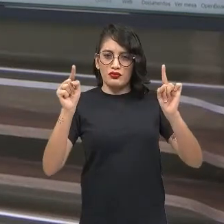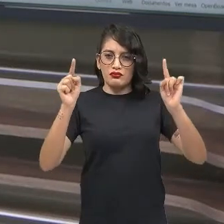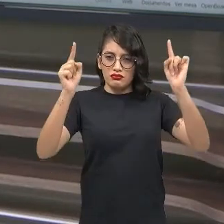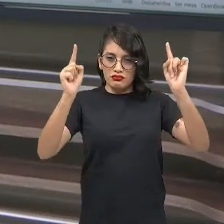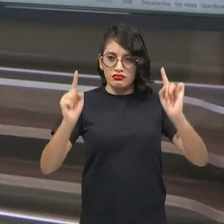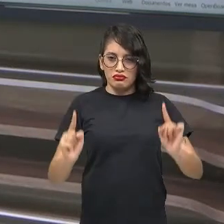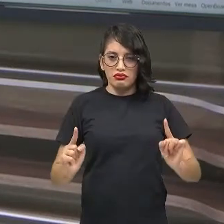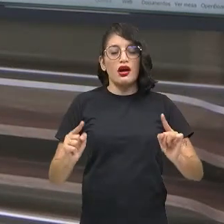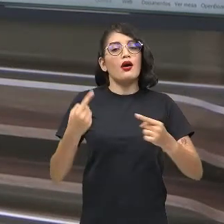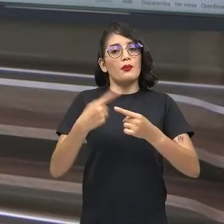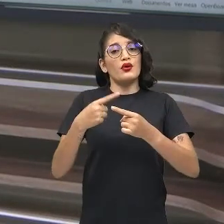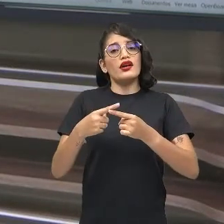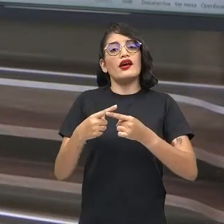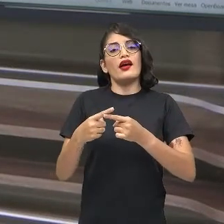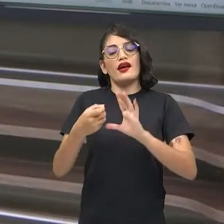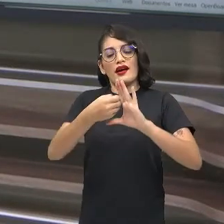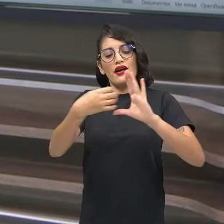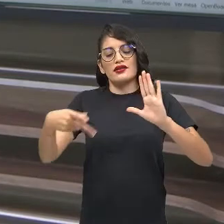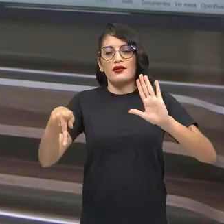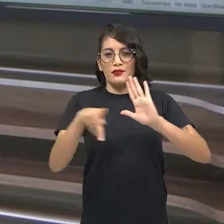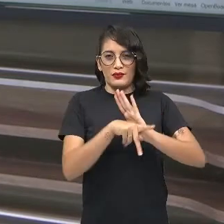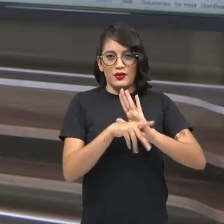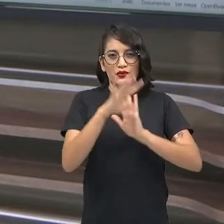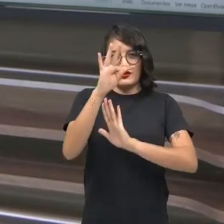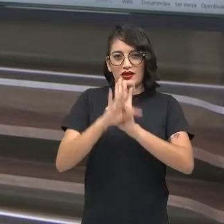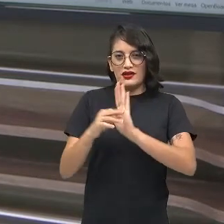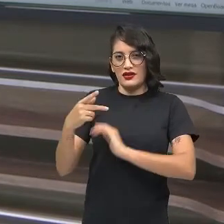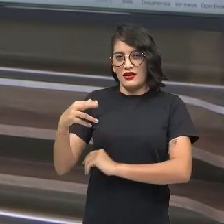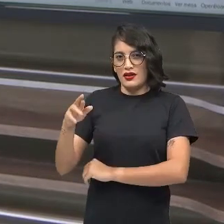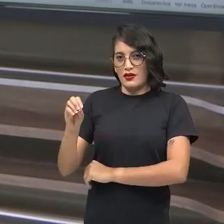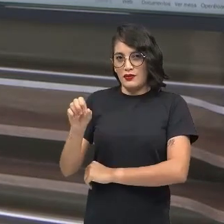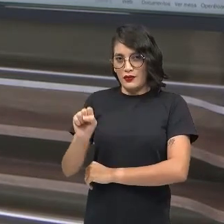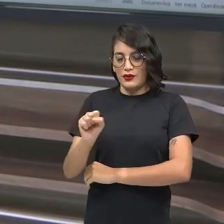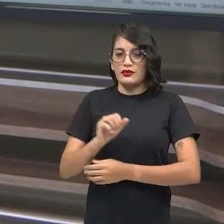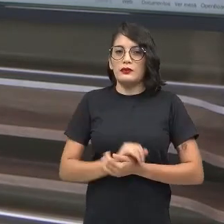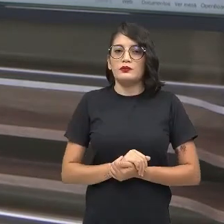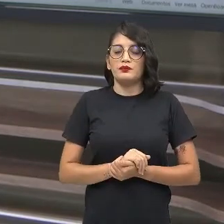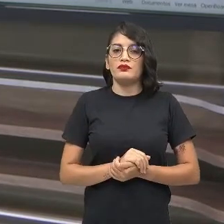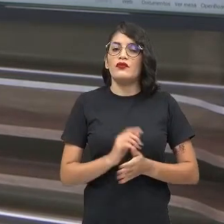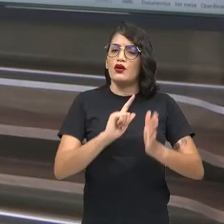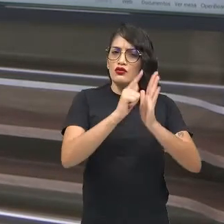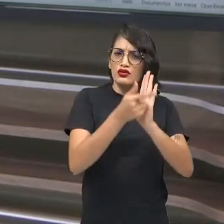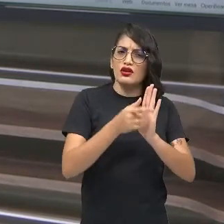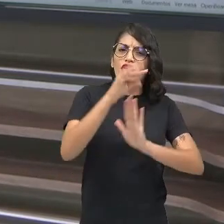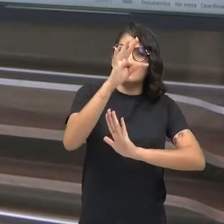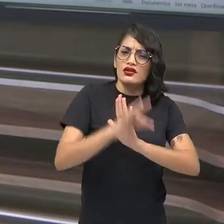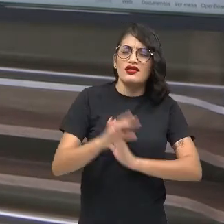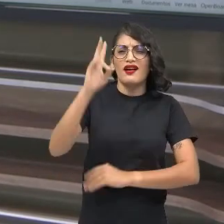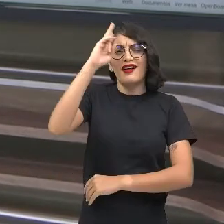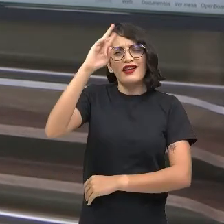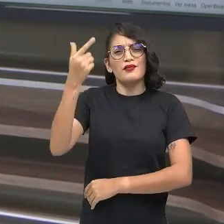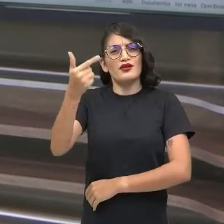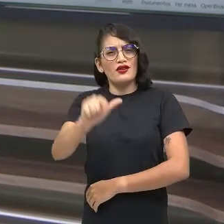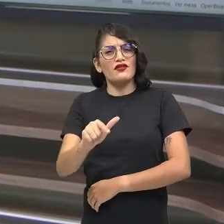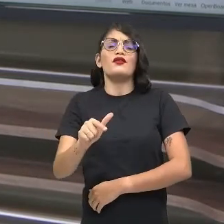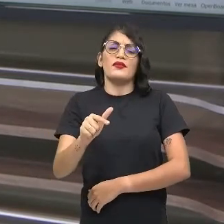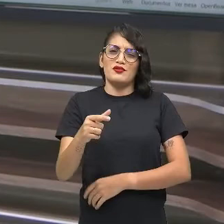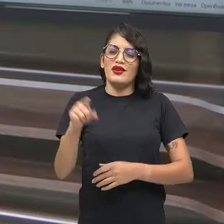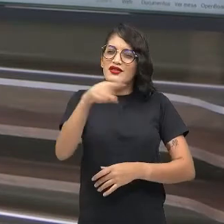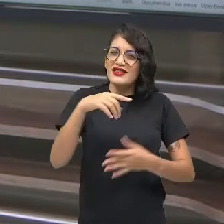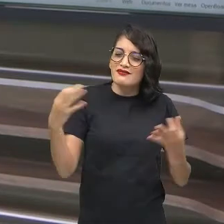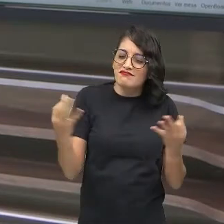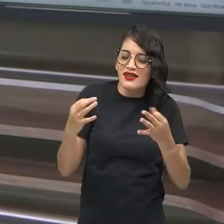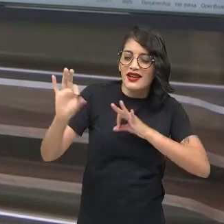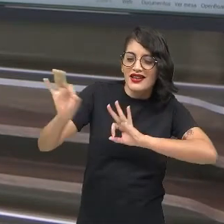margem é muito característica do texto em prosa. Gênero textual, poema sendo relembrado para você aperfeiçoar e, claro,